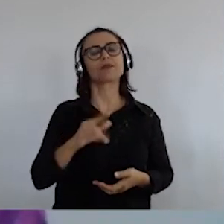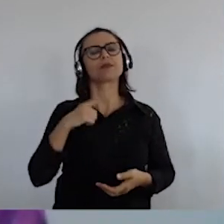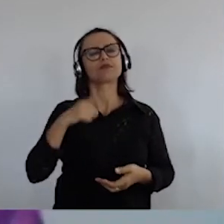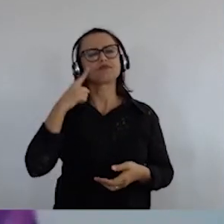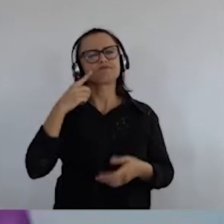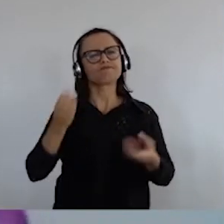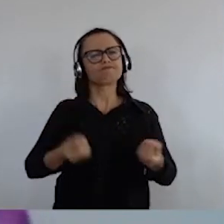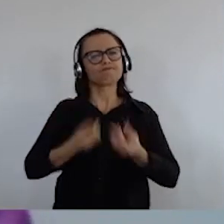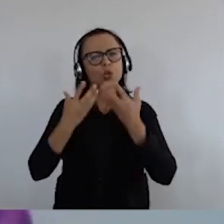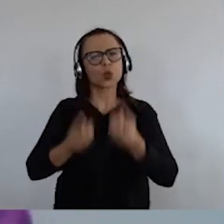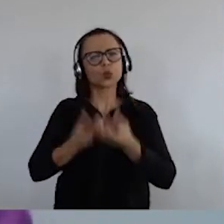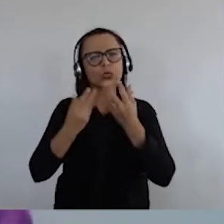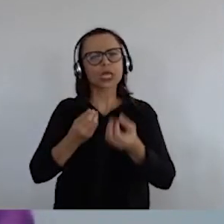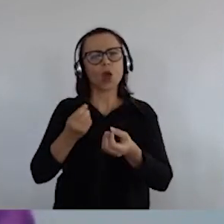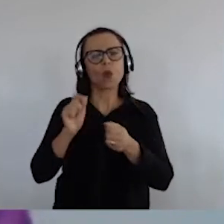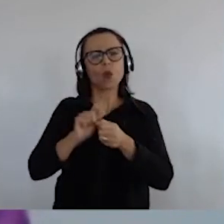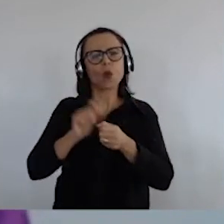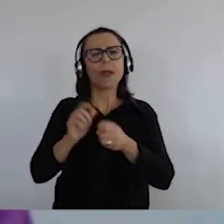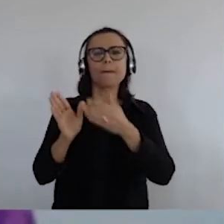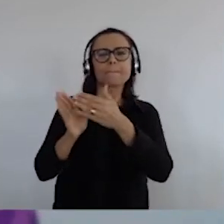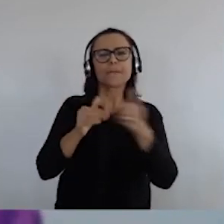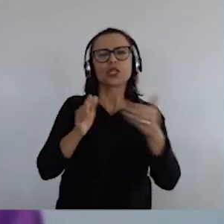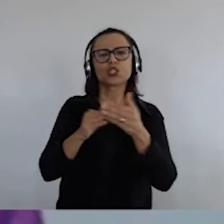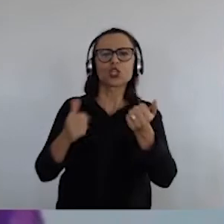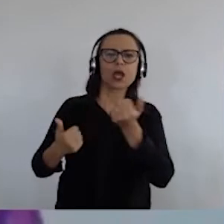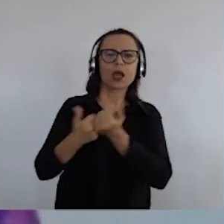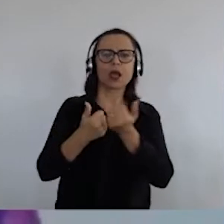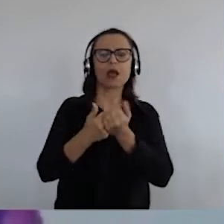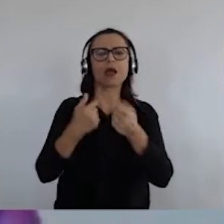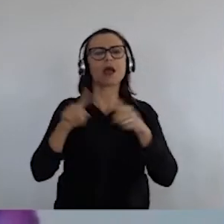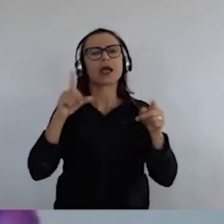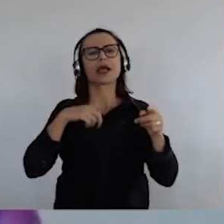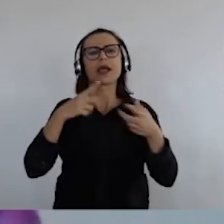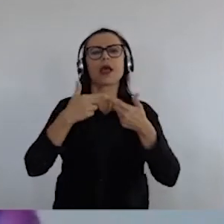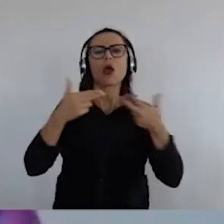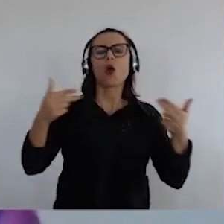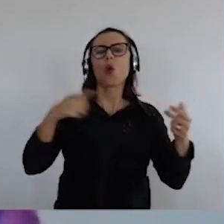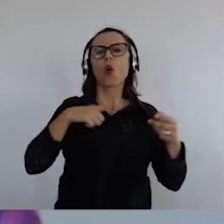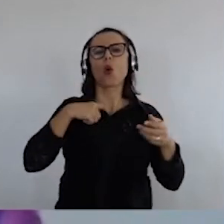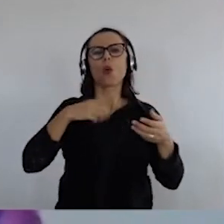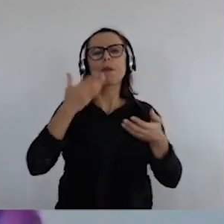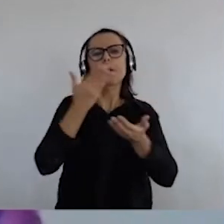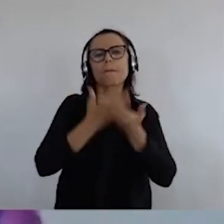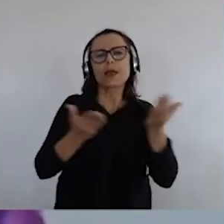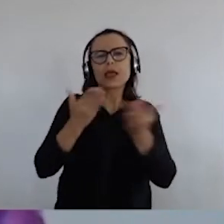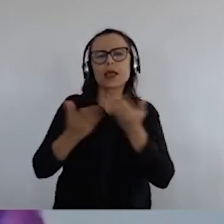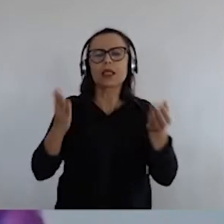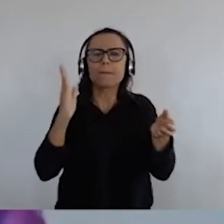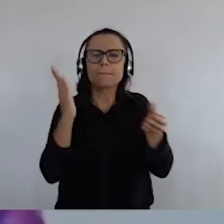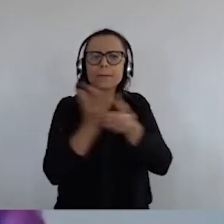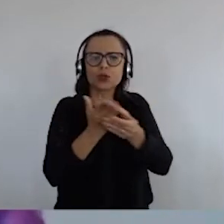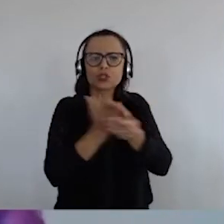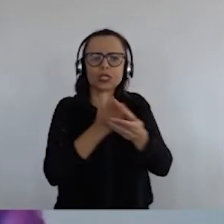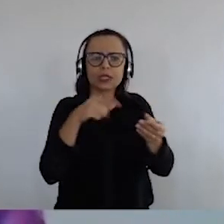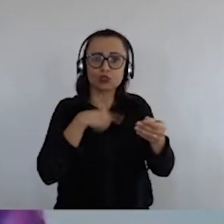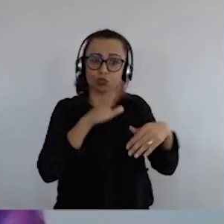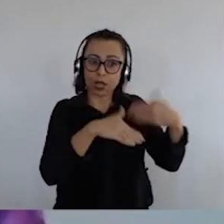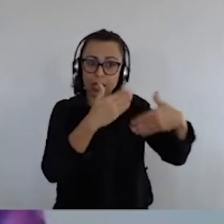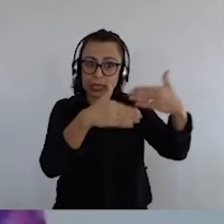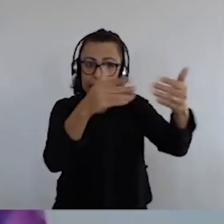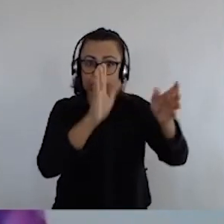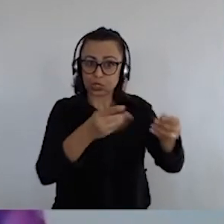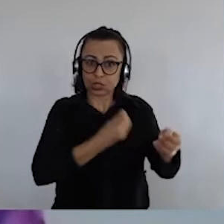análise dos pedidos de assistências em caso de violação de prerrogativas nos processos já em trâmites nos